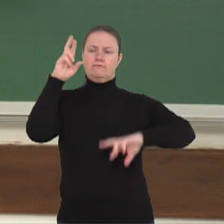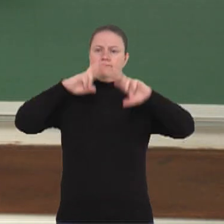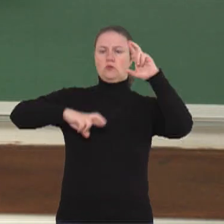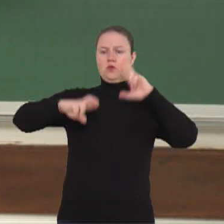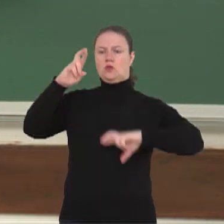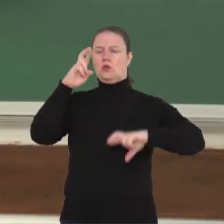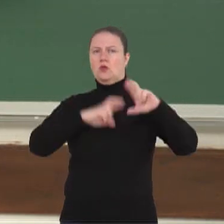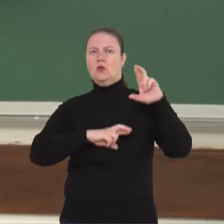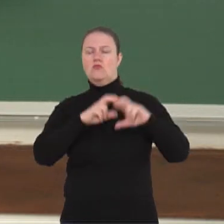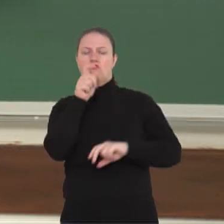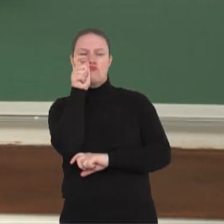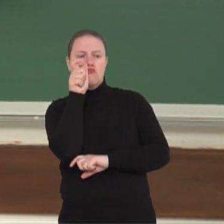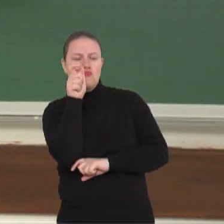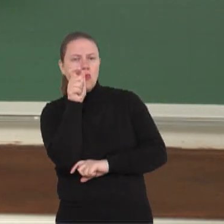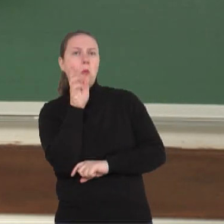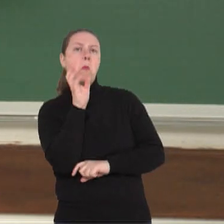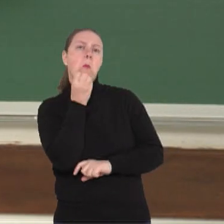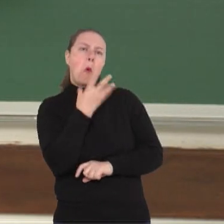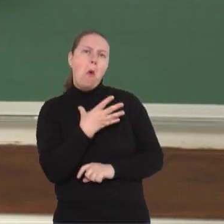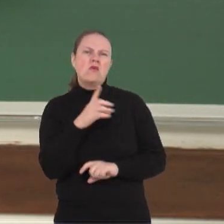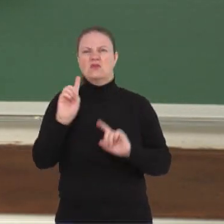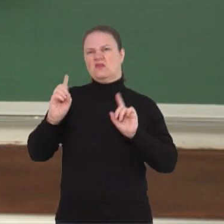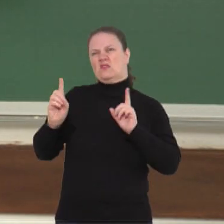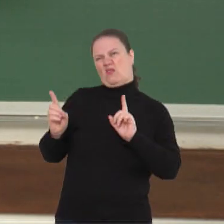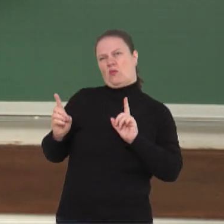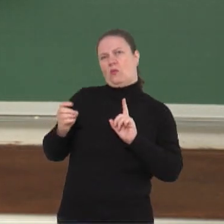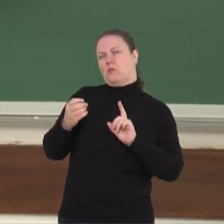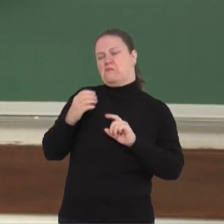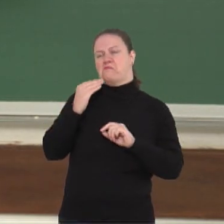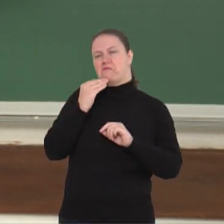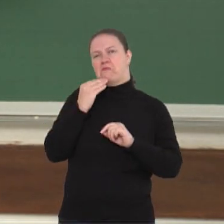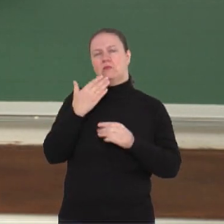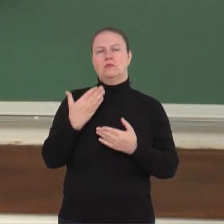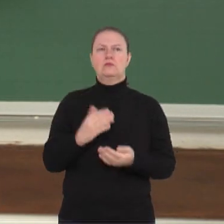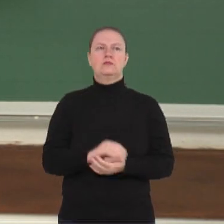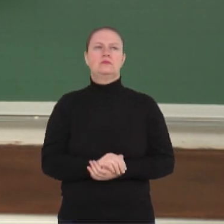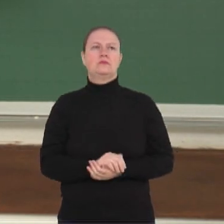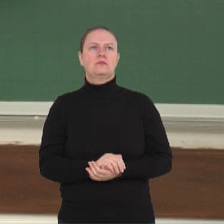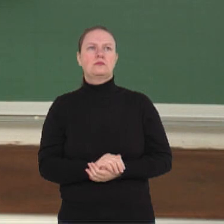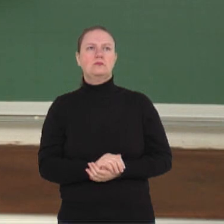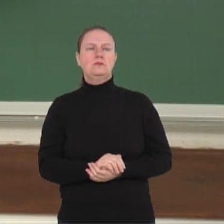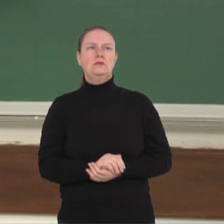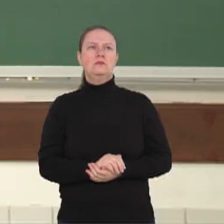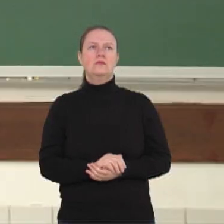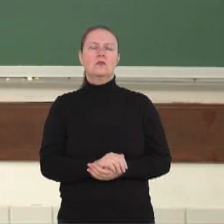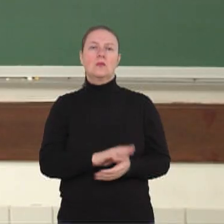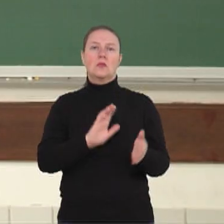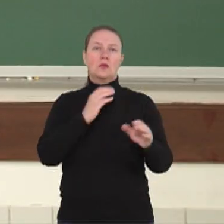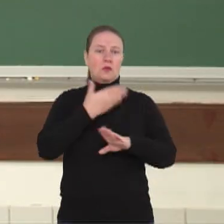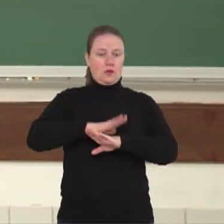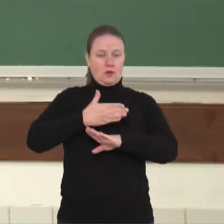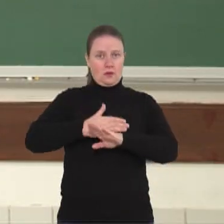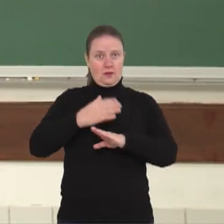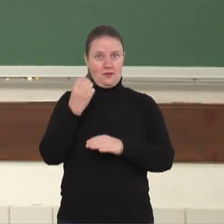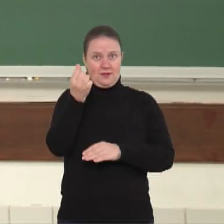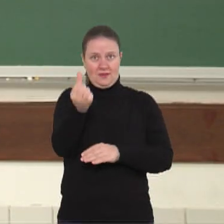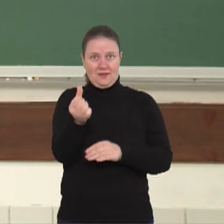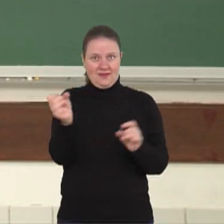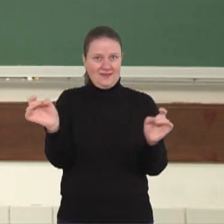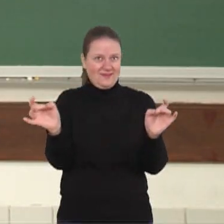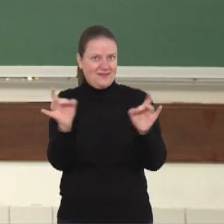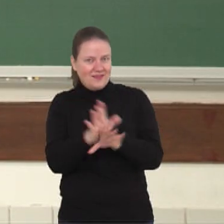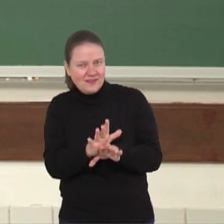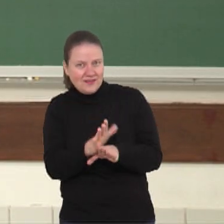do que ela considera que foi legal e o que não foi, certo? Então, aí as partes da resenha. Fechou. Exercício 6 para fechar o nosso